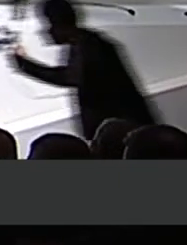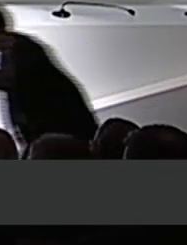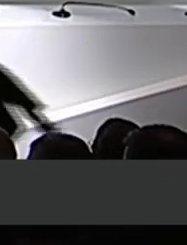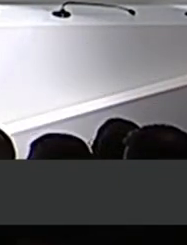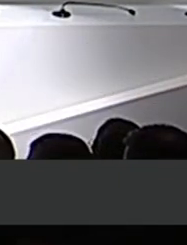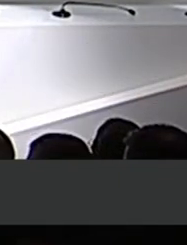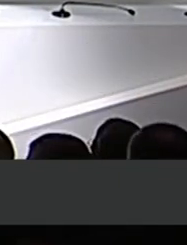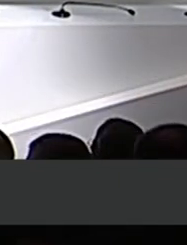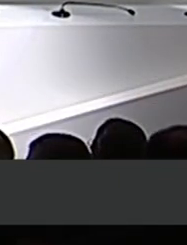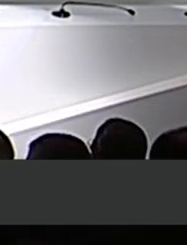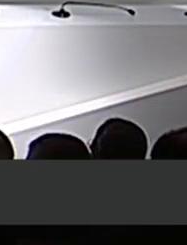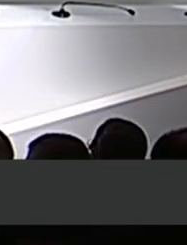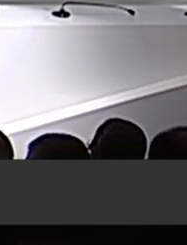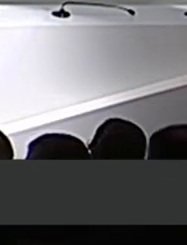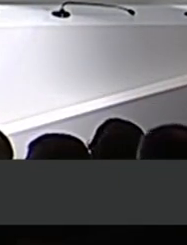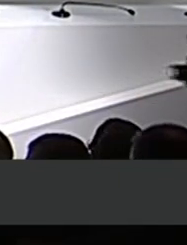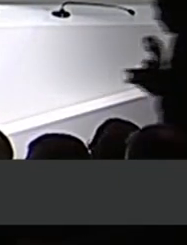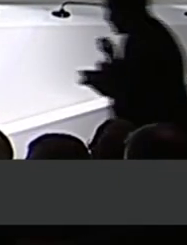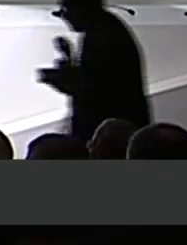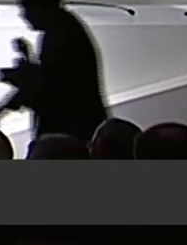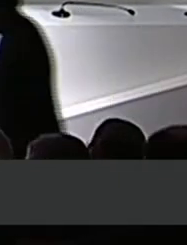michel temer